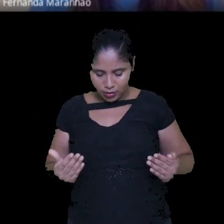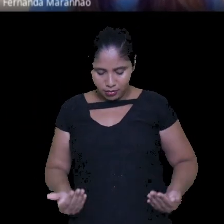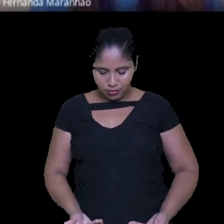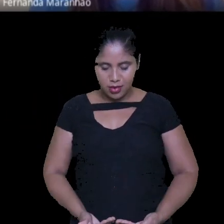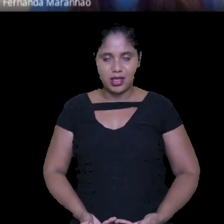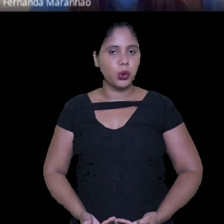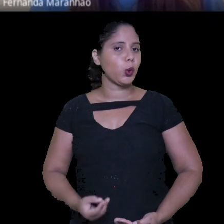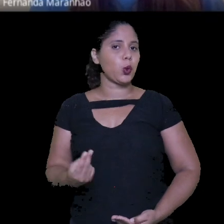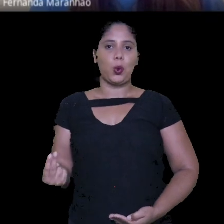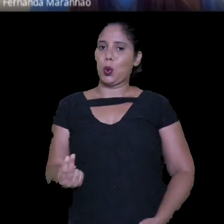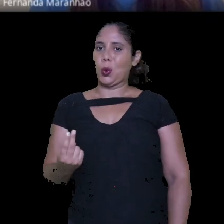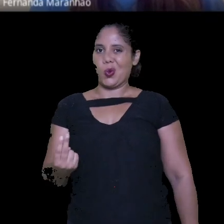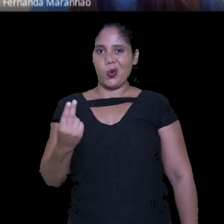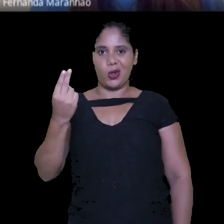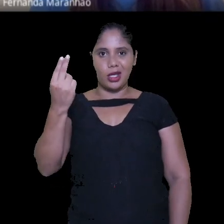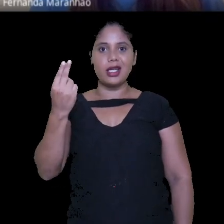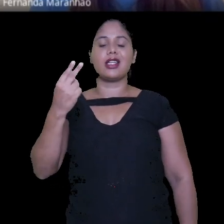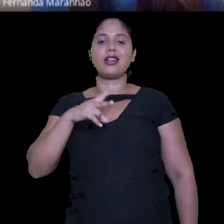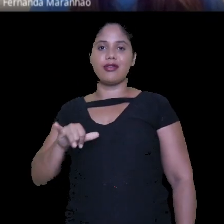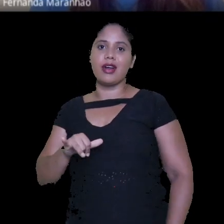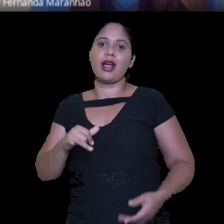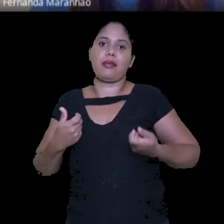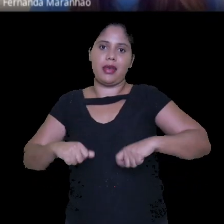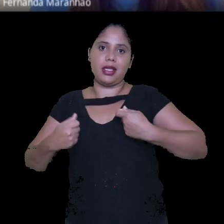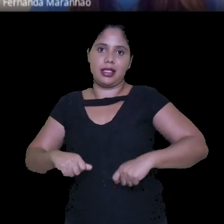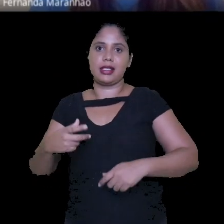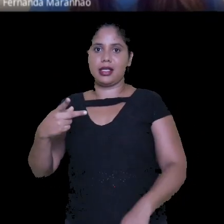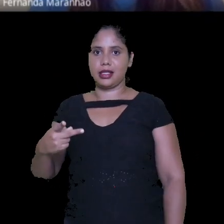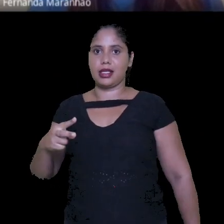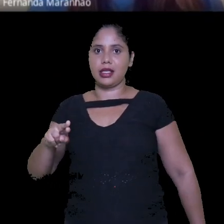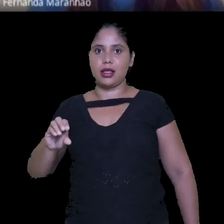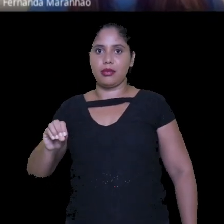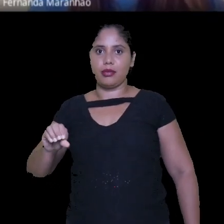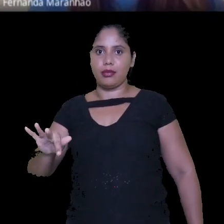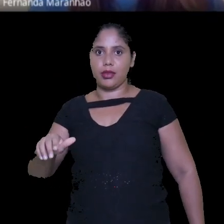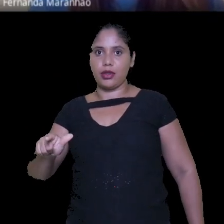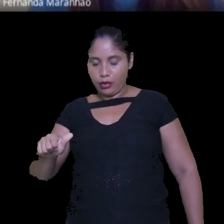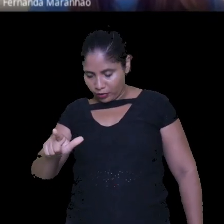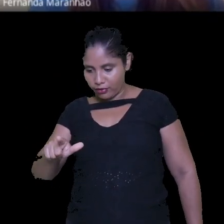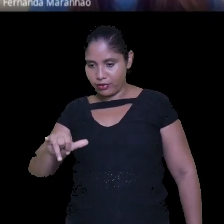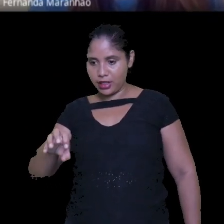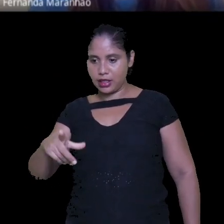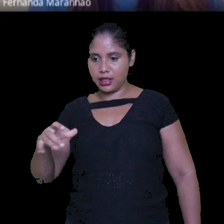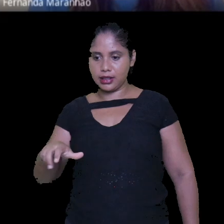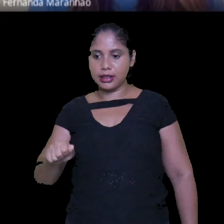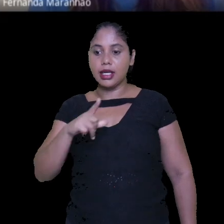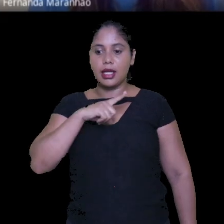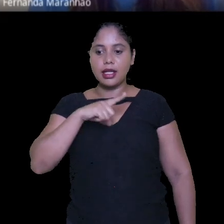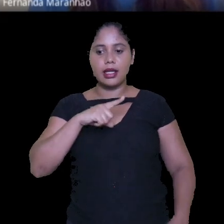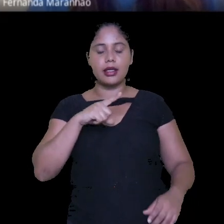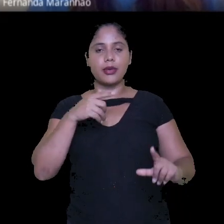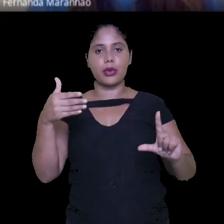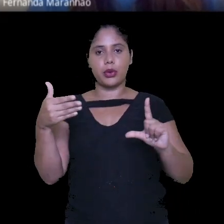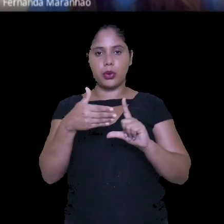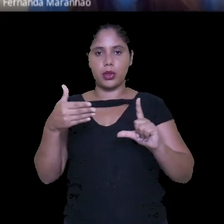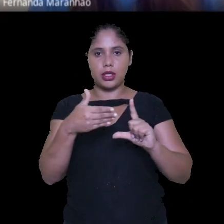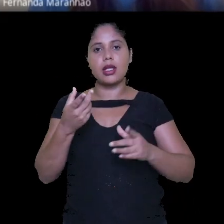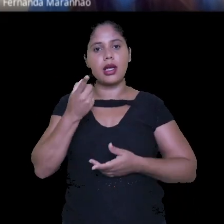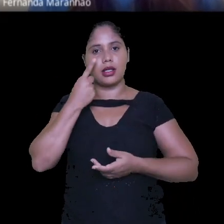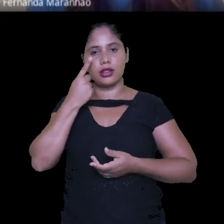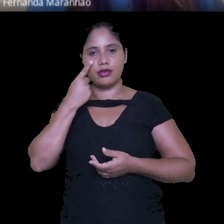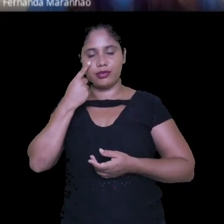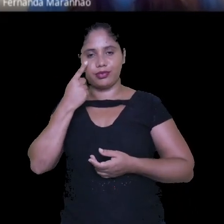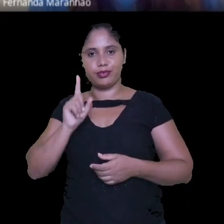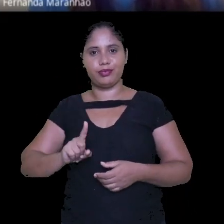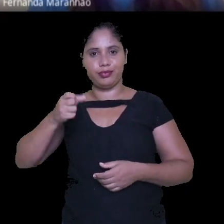salicílico, AS, para as pacientes que são consideradas de alto risco, num desses 2 fluxogramas que acabamos de discutir, iniciados